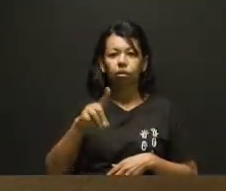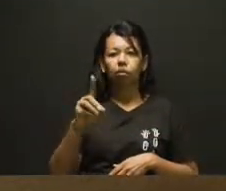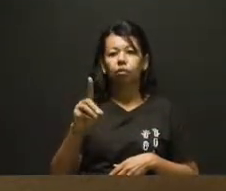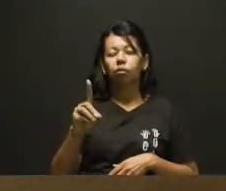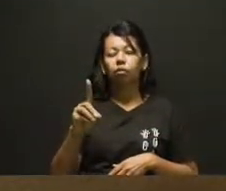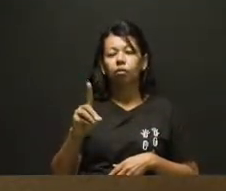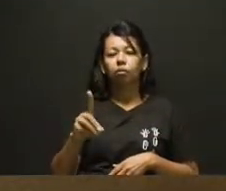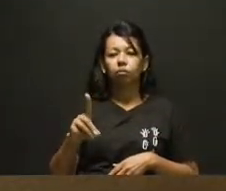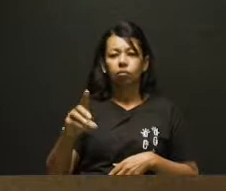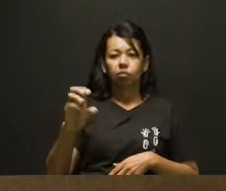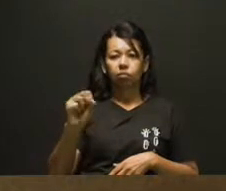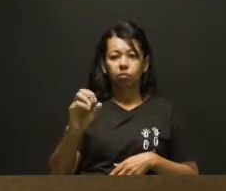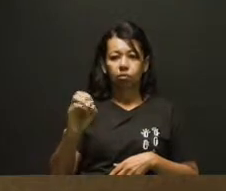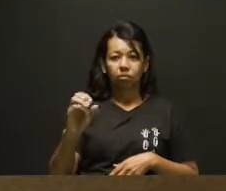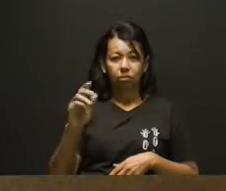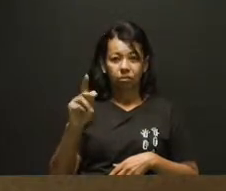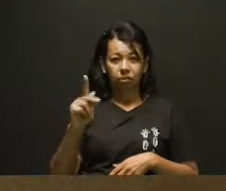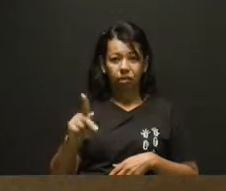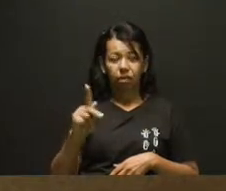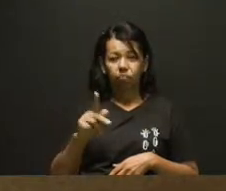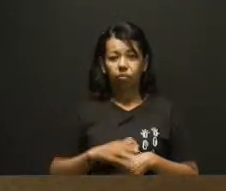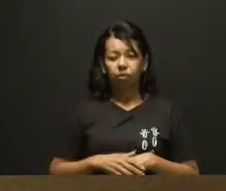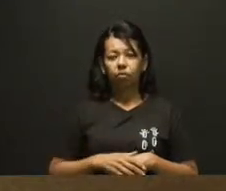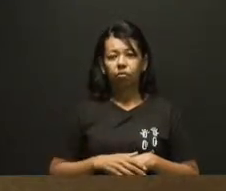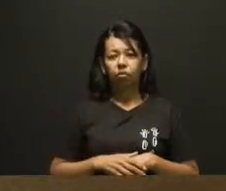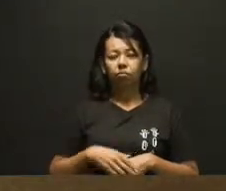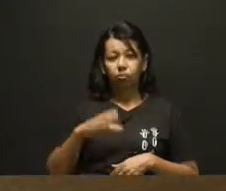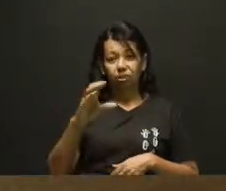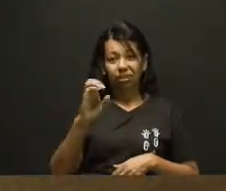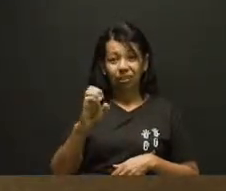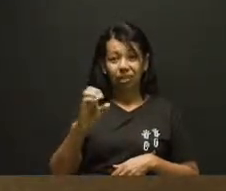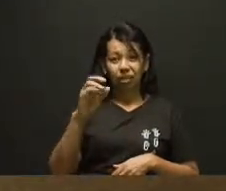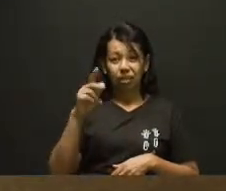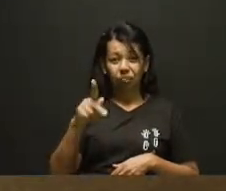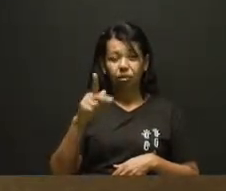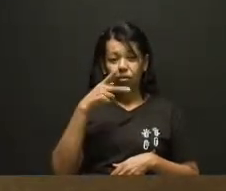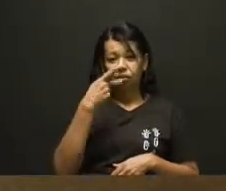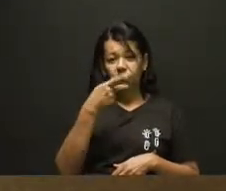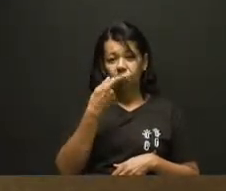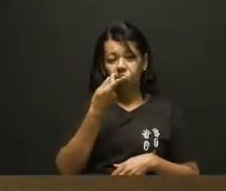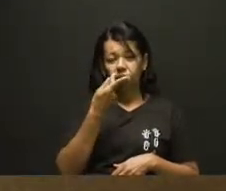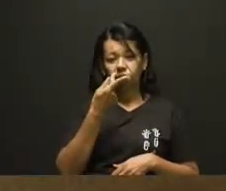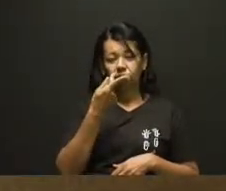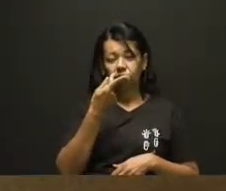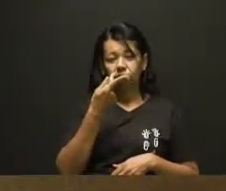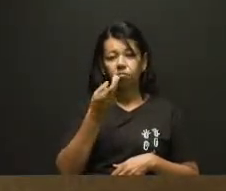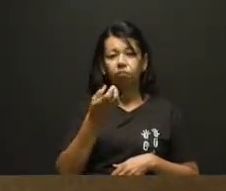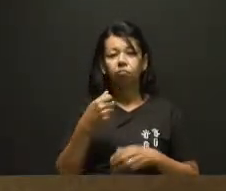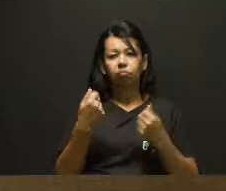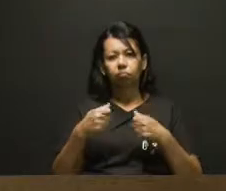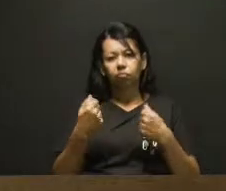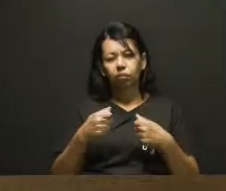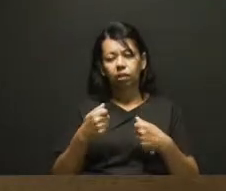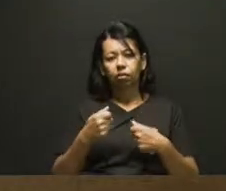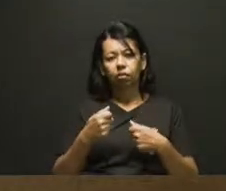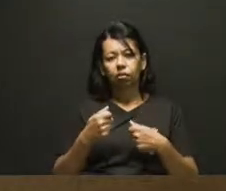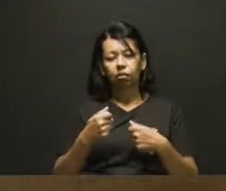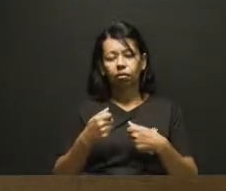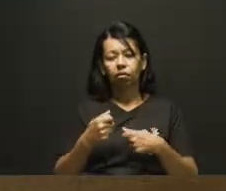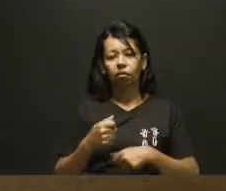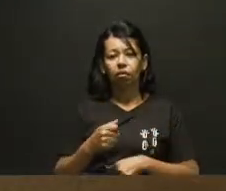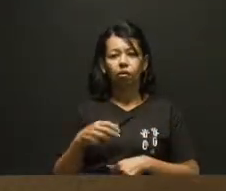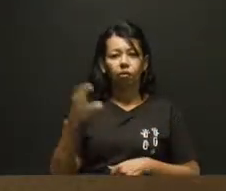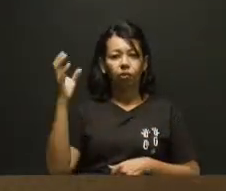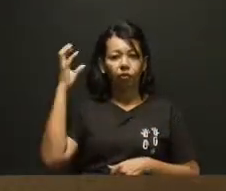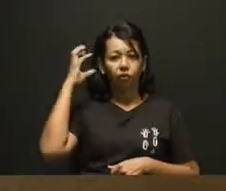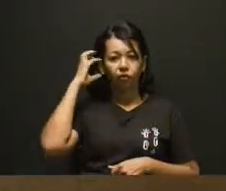que é o centro de especialidade pediátrico uma cartinha da escola falando do meu filho precisa de uma forma e foi negado atendimento porque